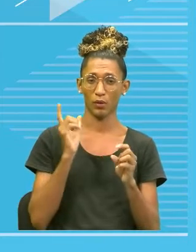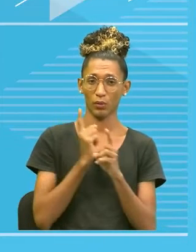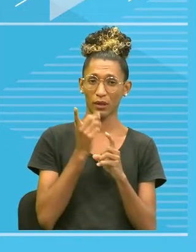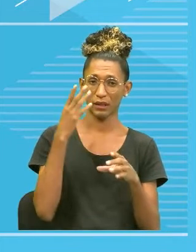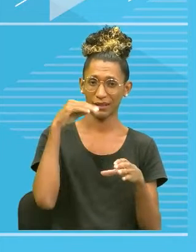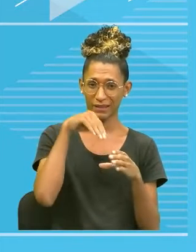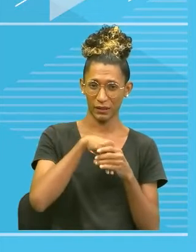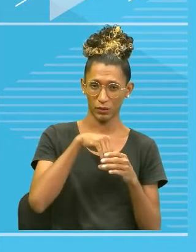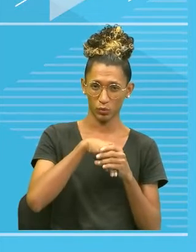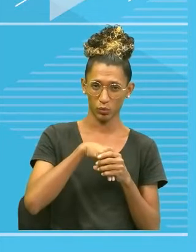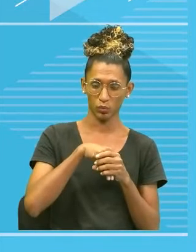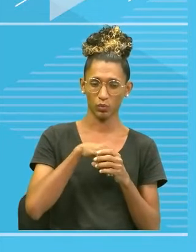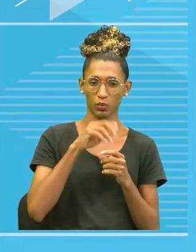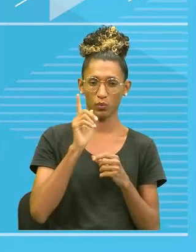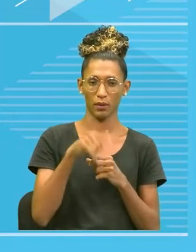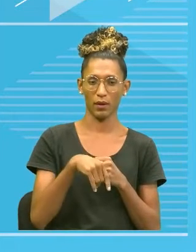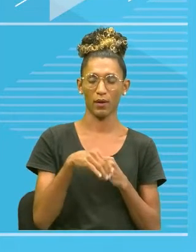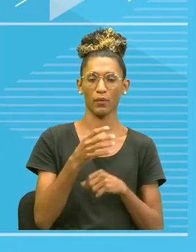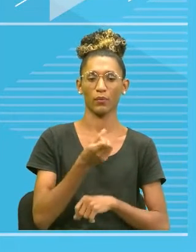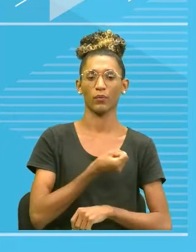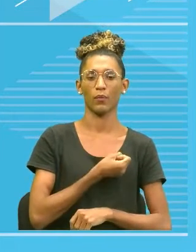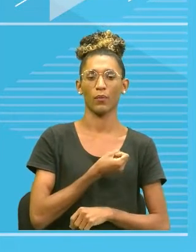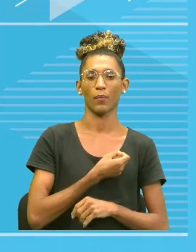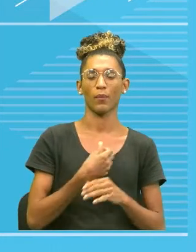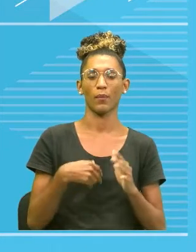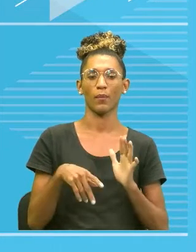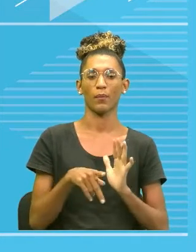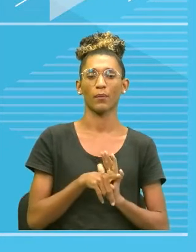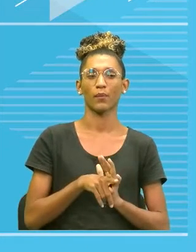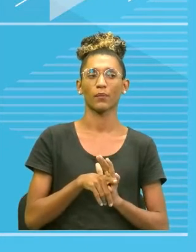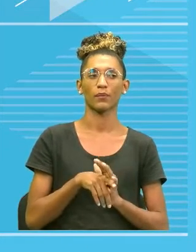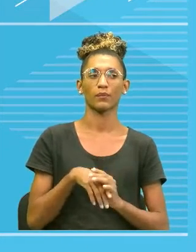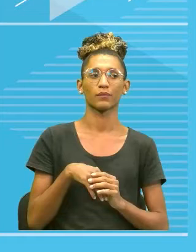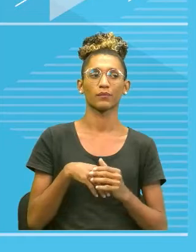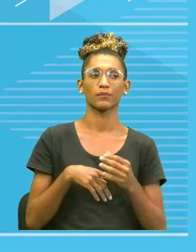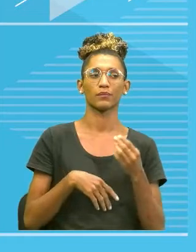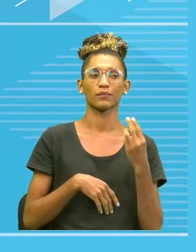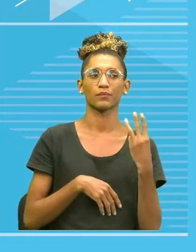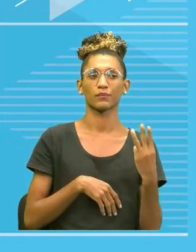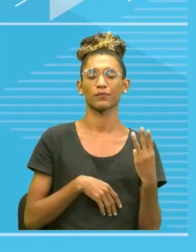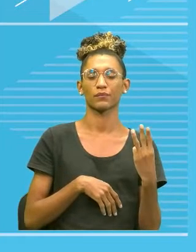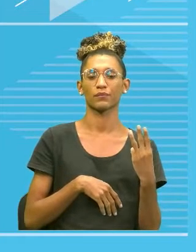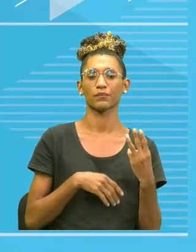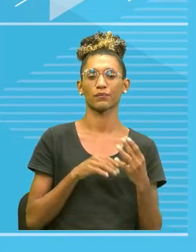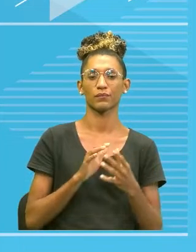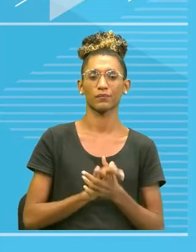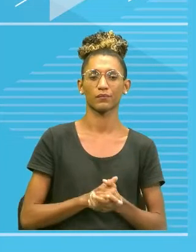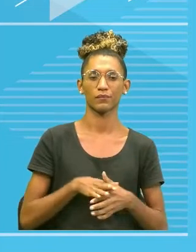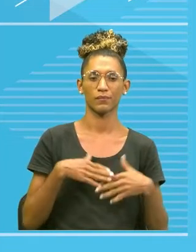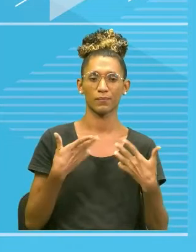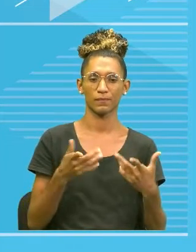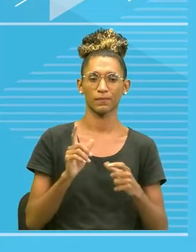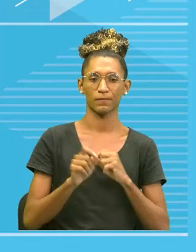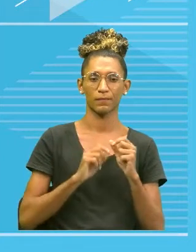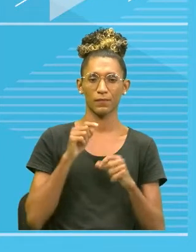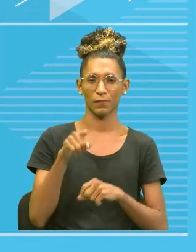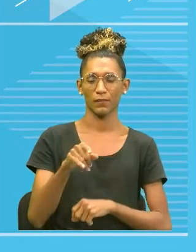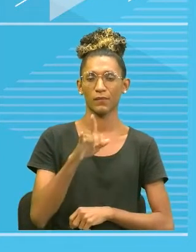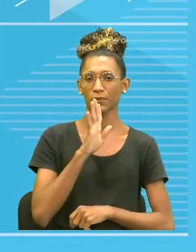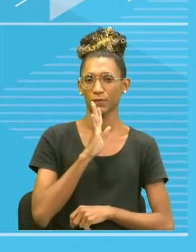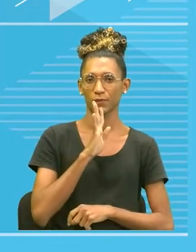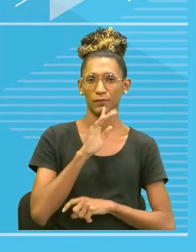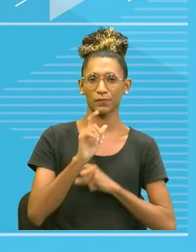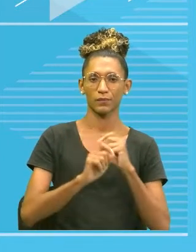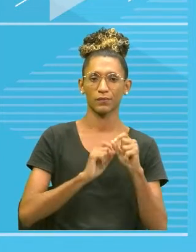Esse aqui é o valor do nosso trabalho realizado. Bacana? E aí, você conhece